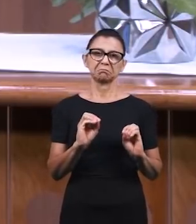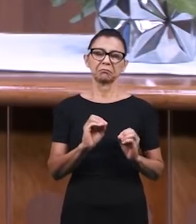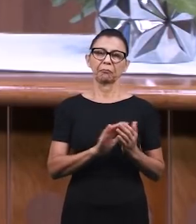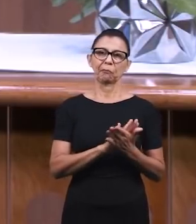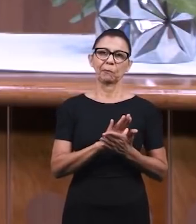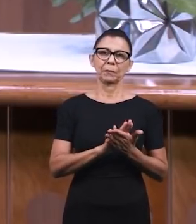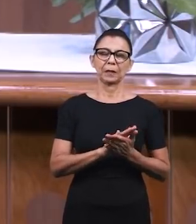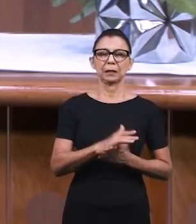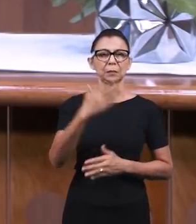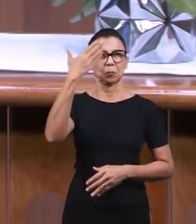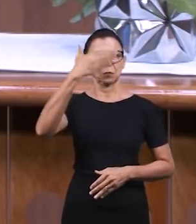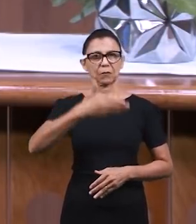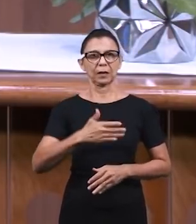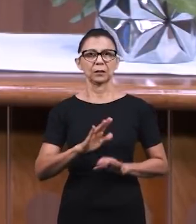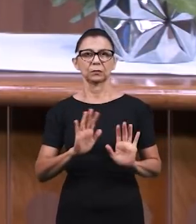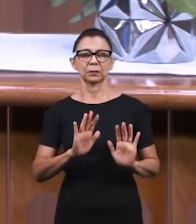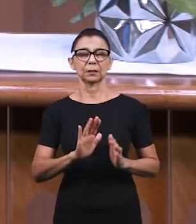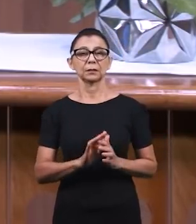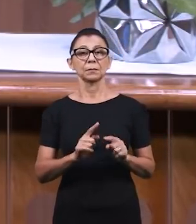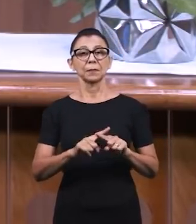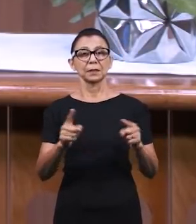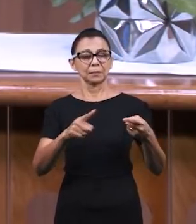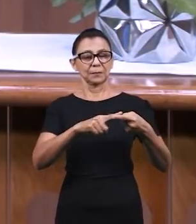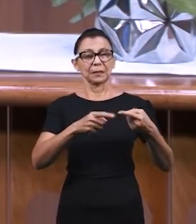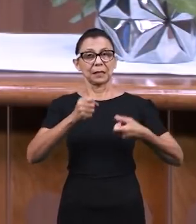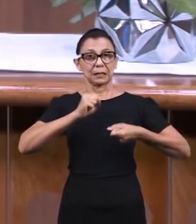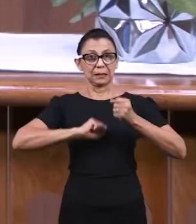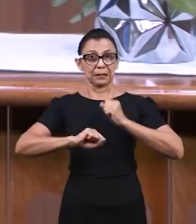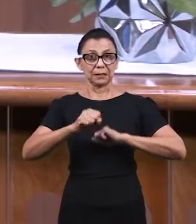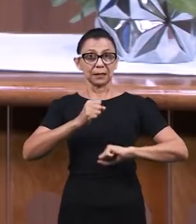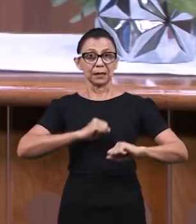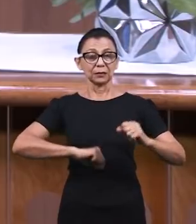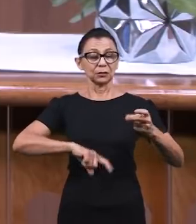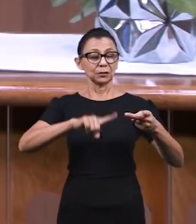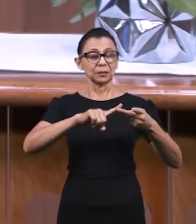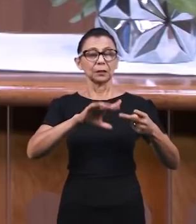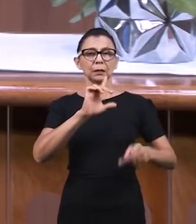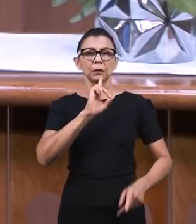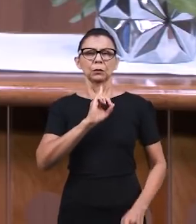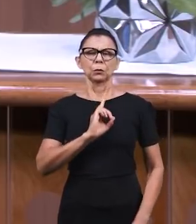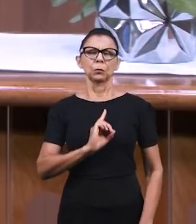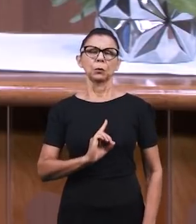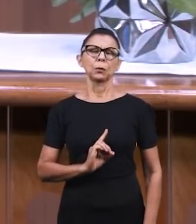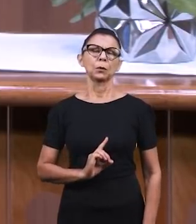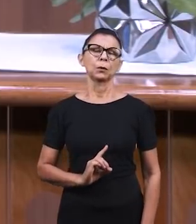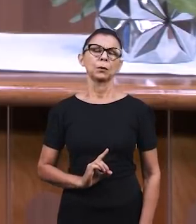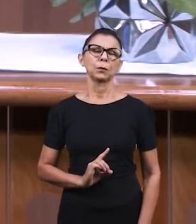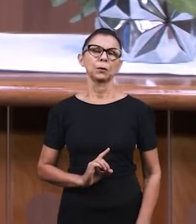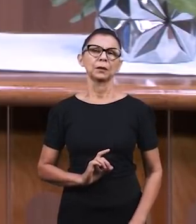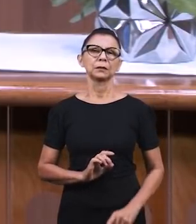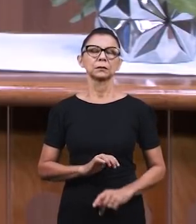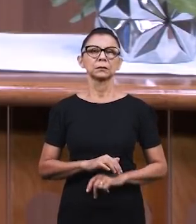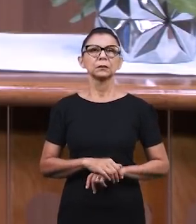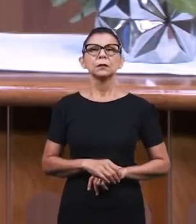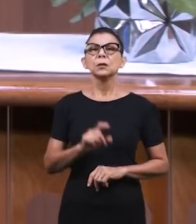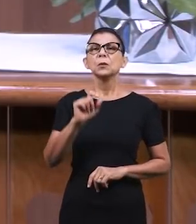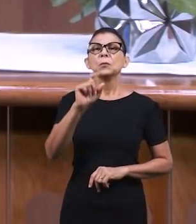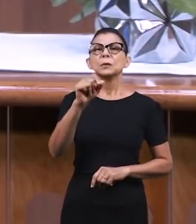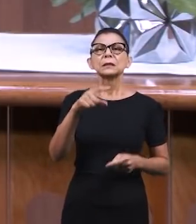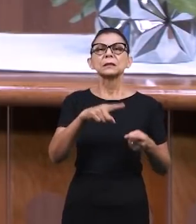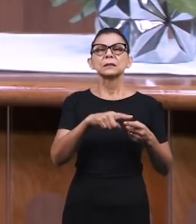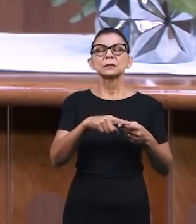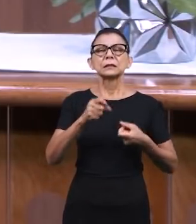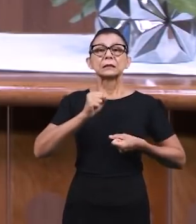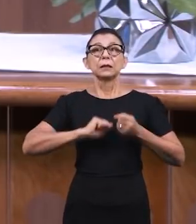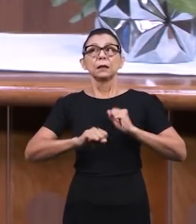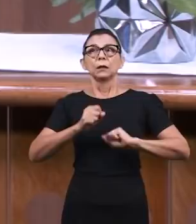diagnostica, que são a ansiedade e a depressão. O que é a ansiedade?